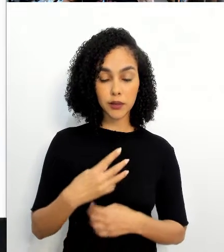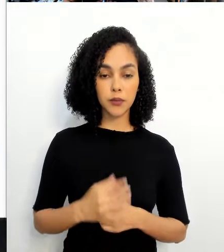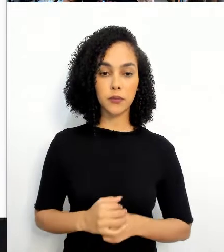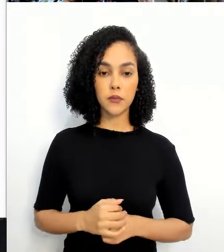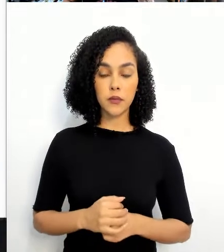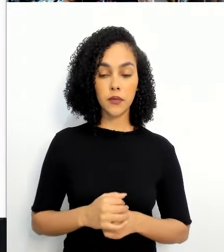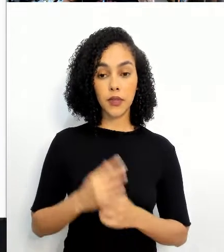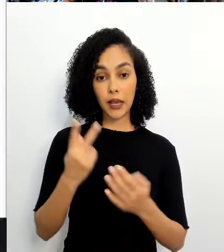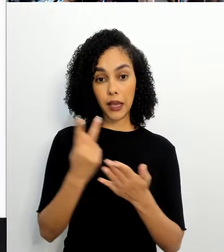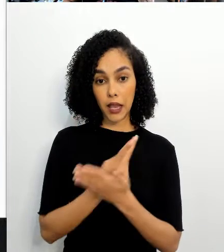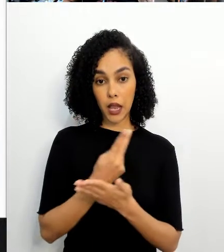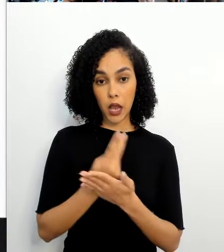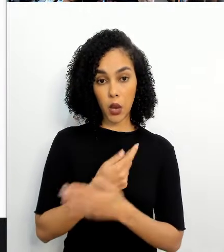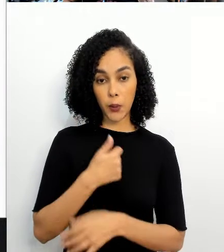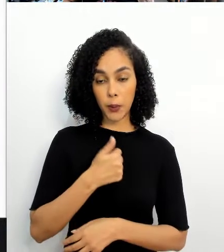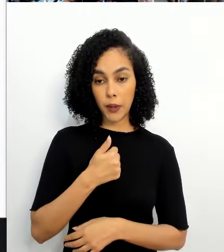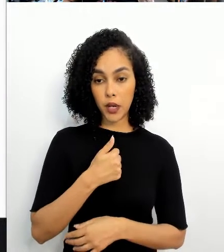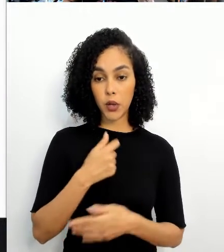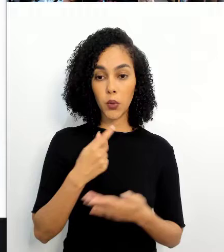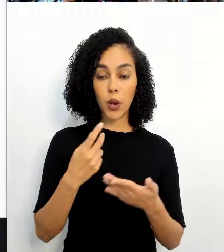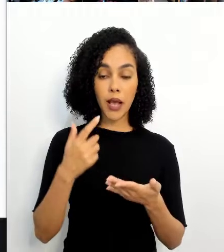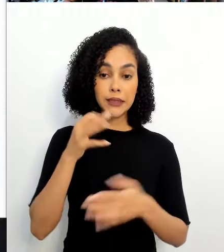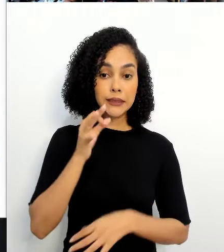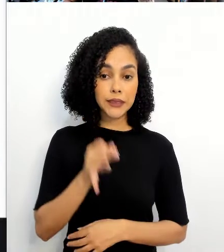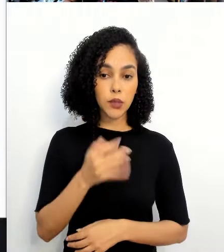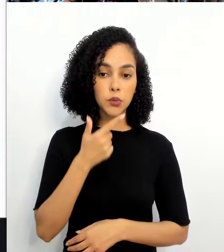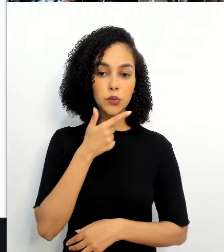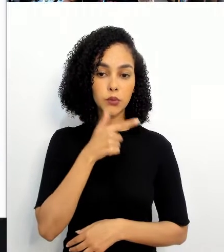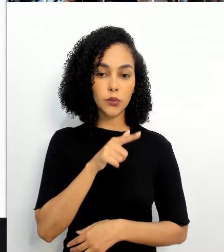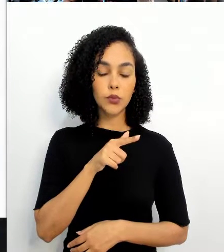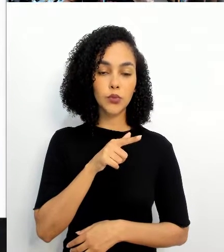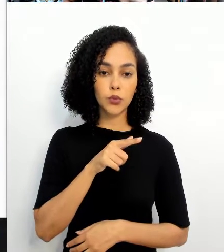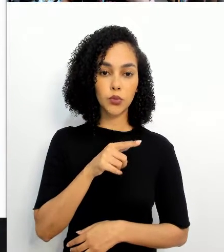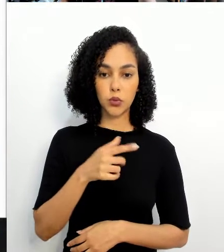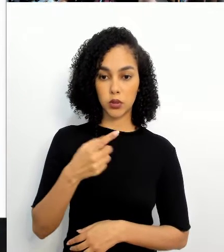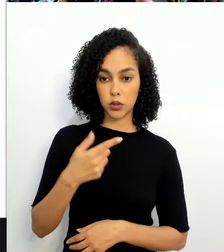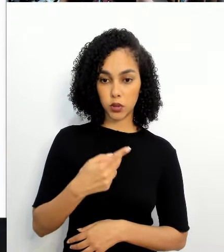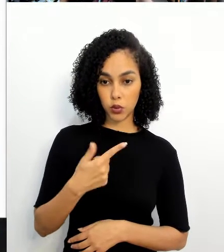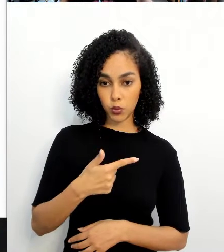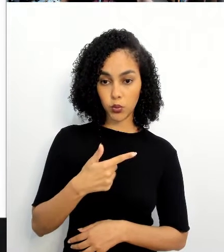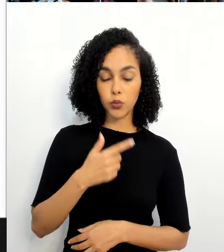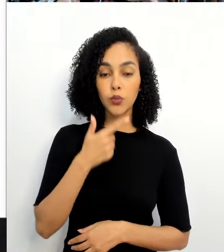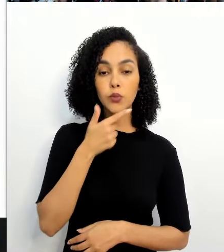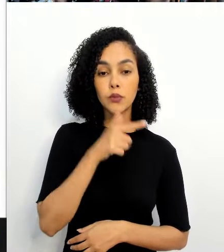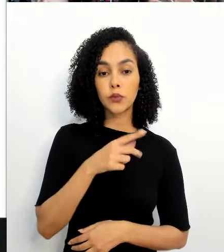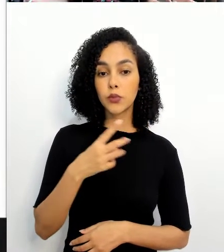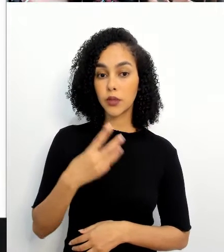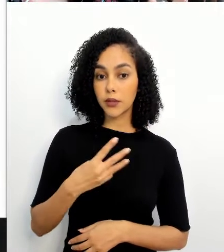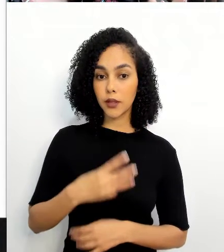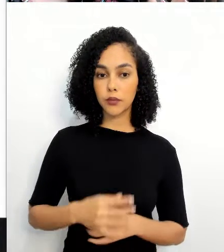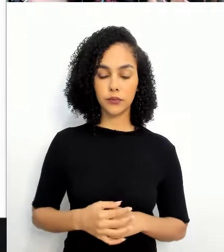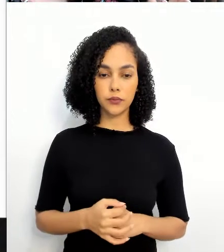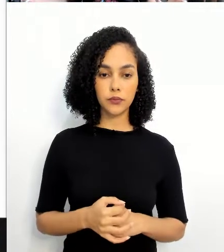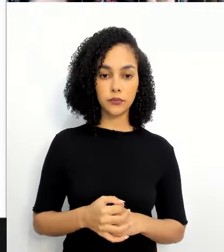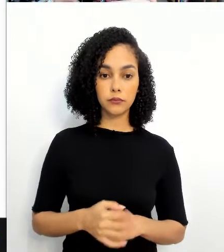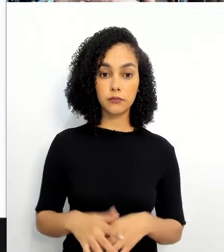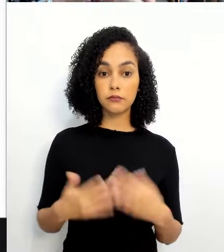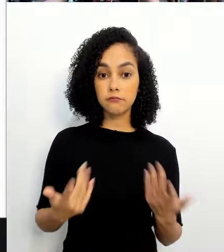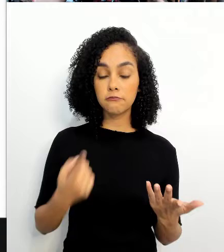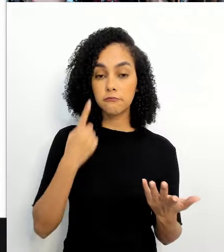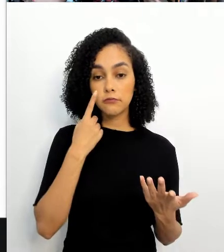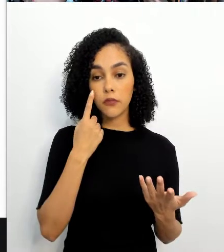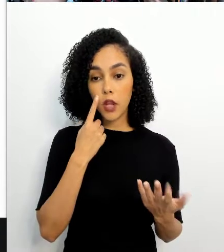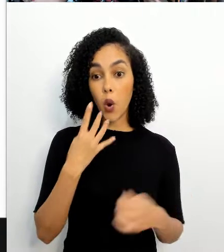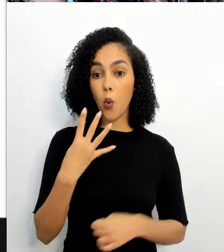Erro o primeiro, né? Deixa eu botar um E. Acerto o segundo e o terceiro. Isso são com 3 lançamentos. E com 4? A gente